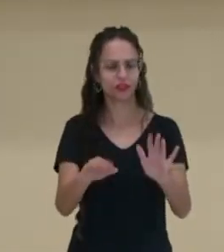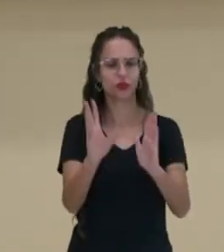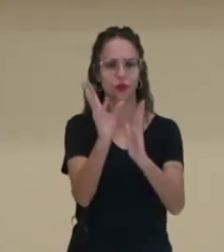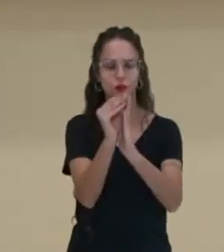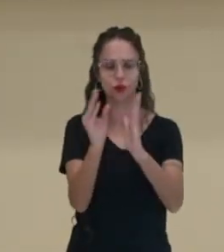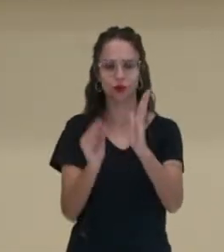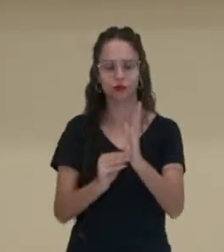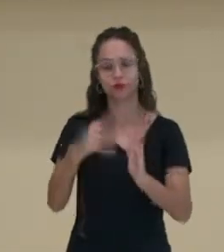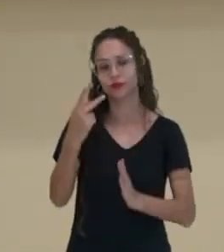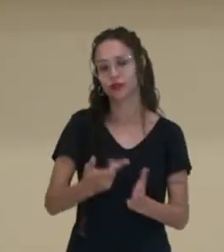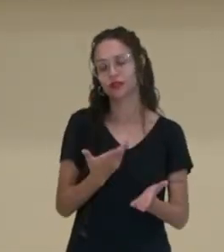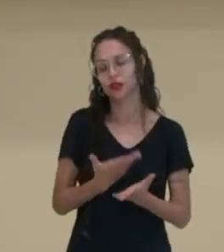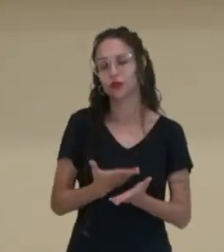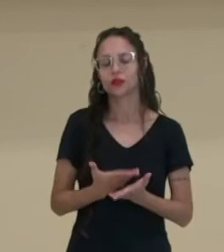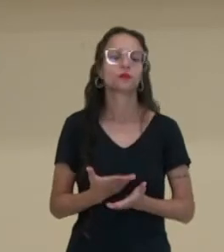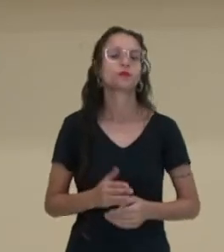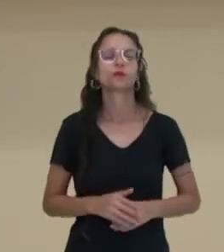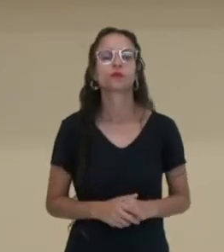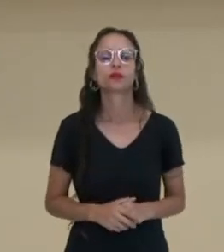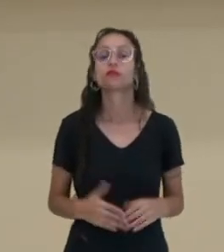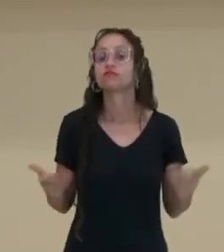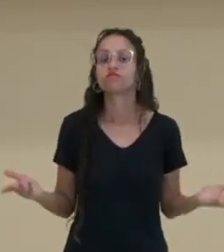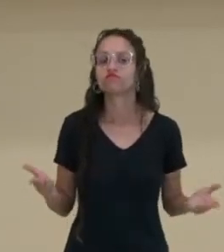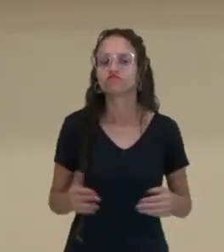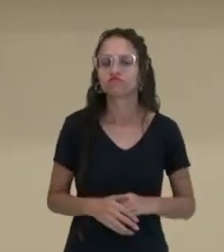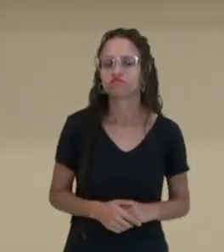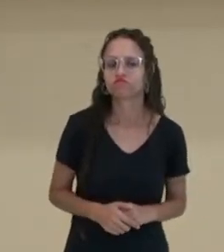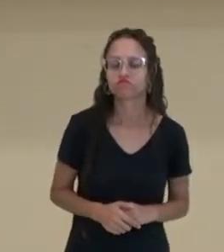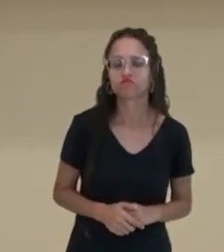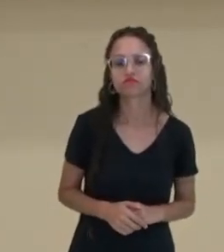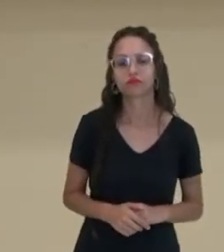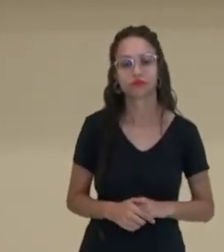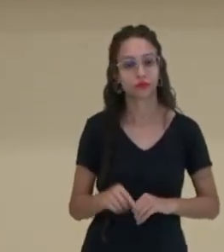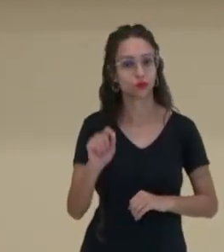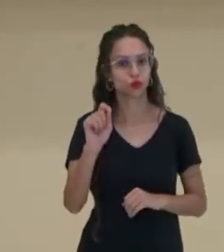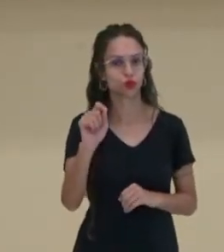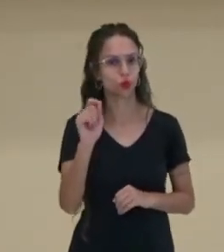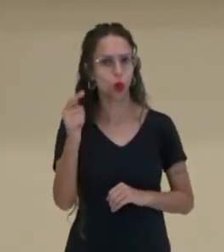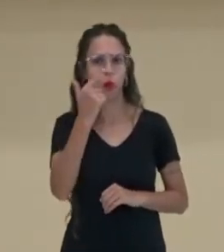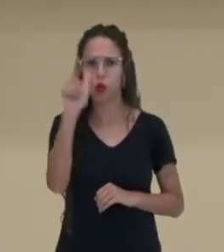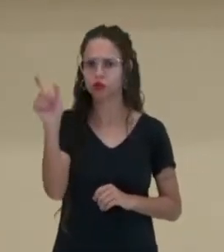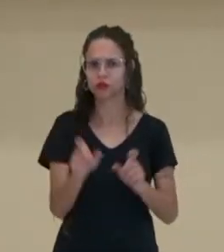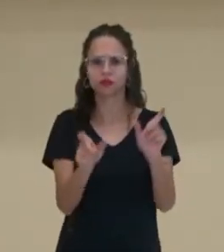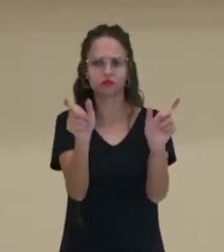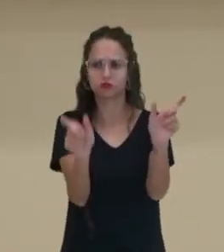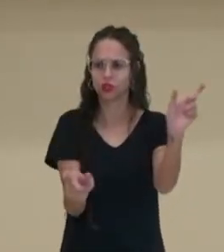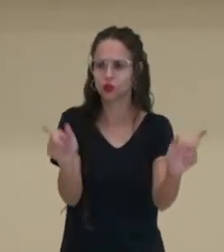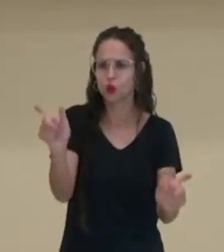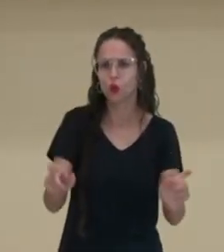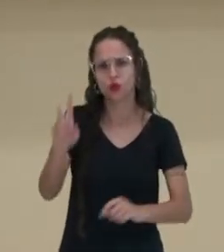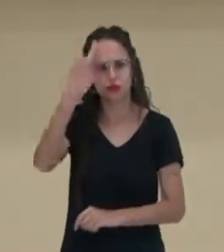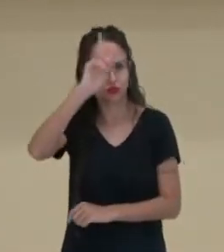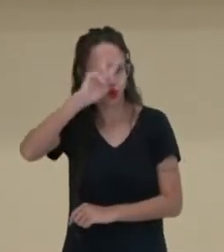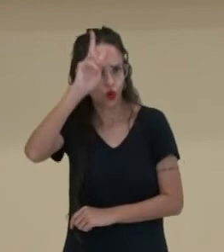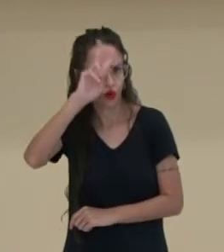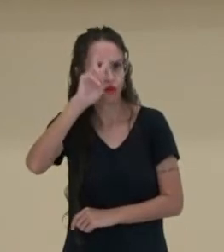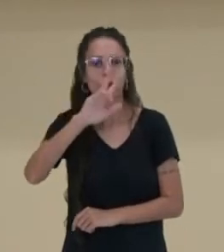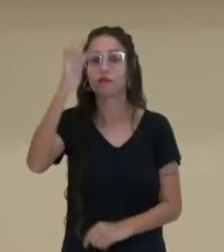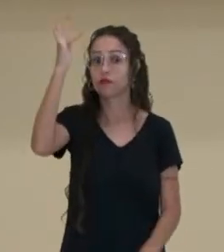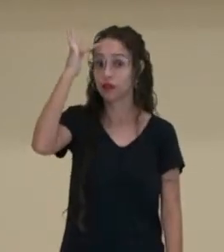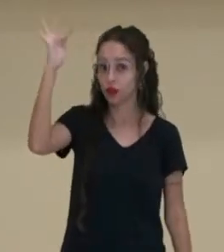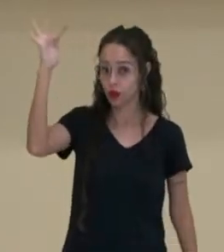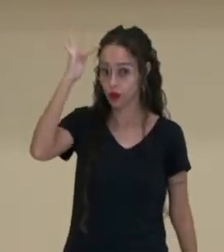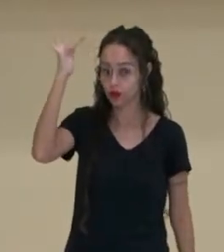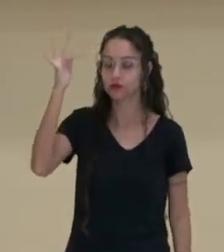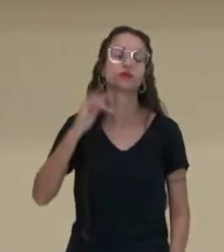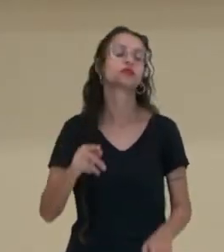conteúdos desta aula. Afinal, outros historiadores, pensadores, até mesmo filósofos, como